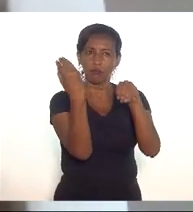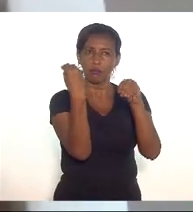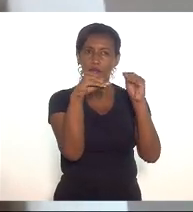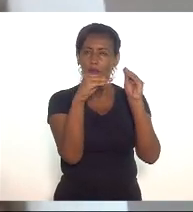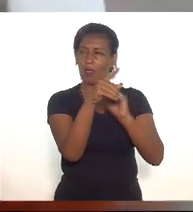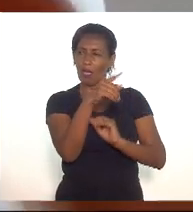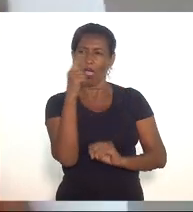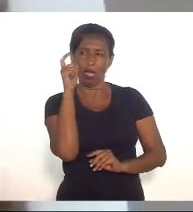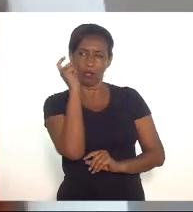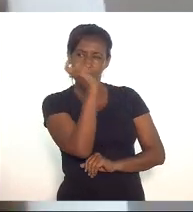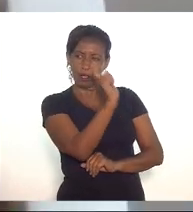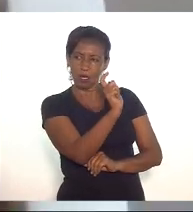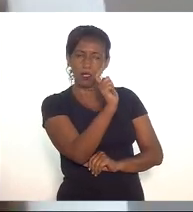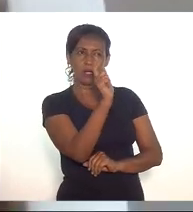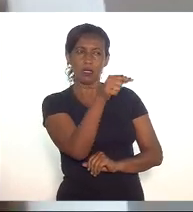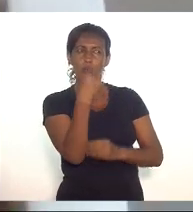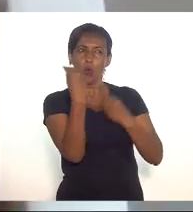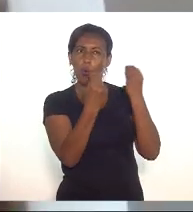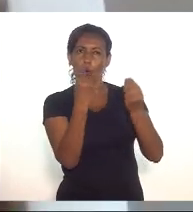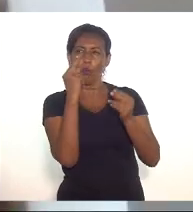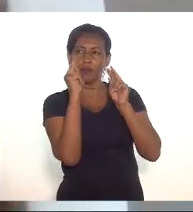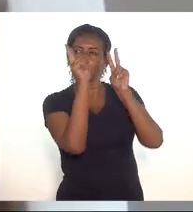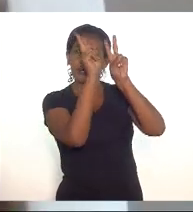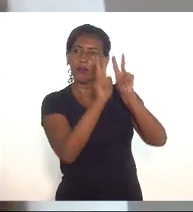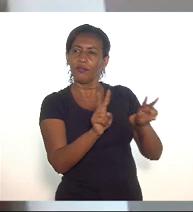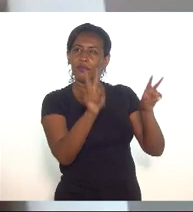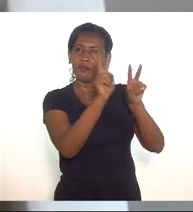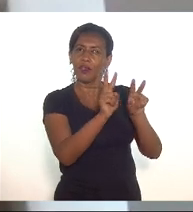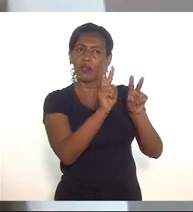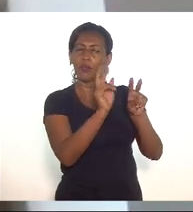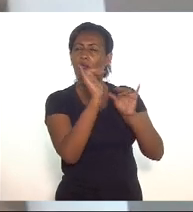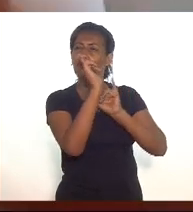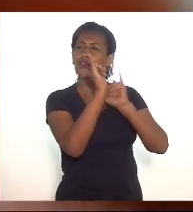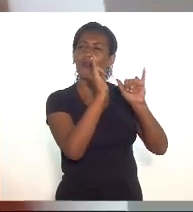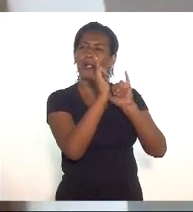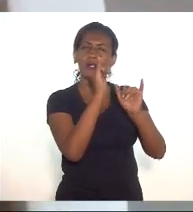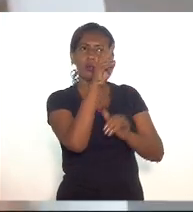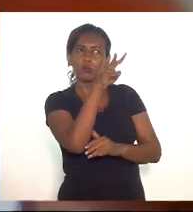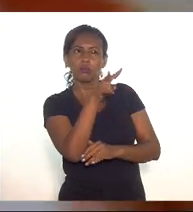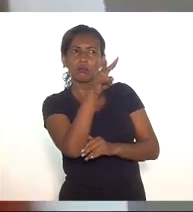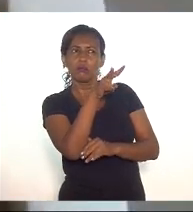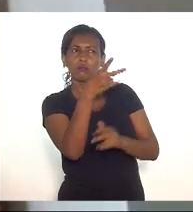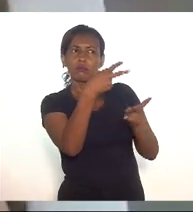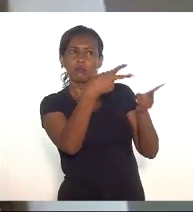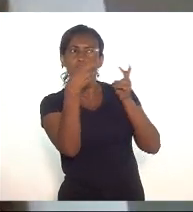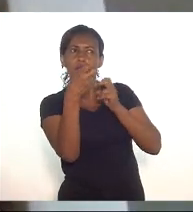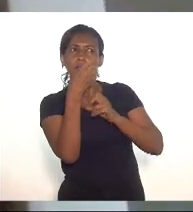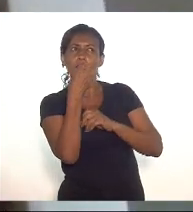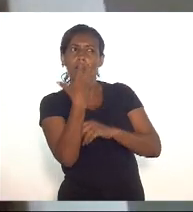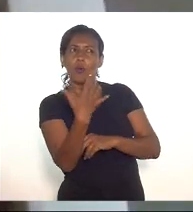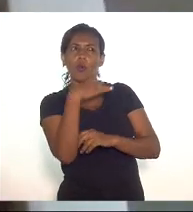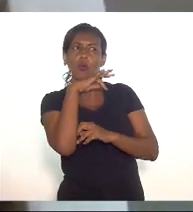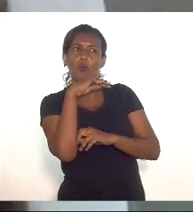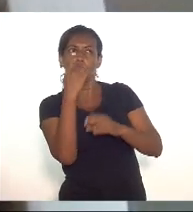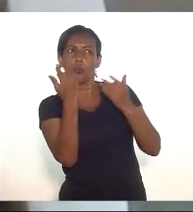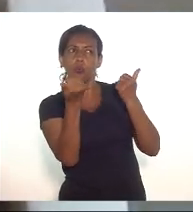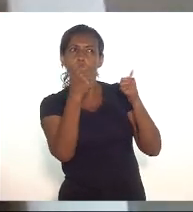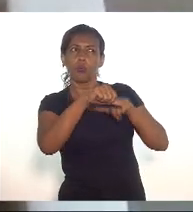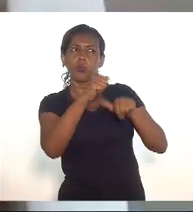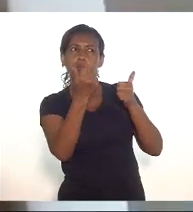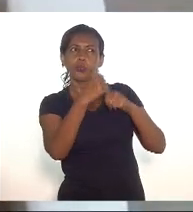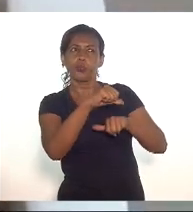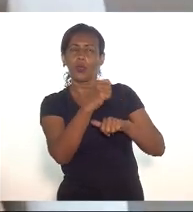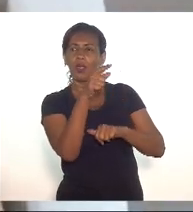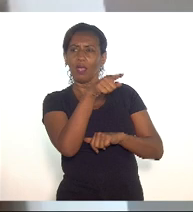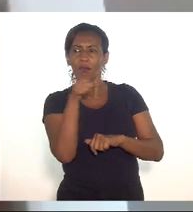interesse dela e como ela está vendo aquela informação e se aquela meta que nós estamos monitorando